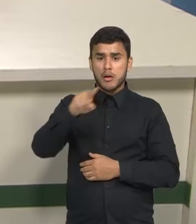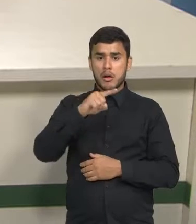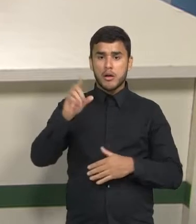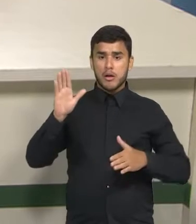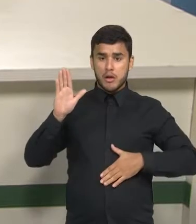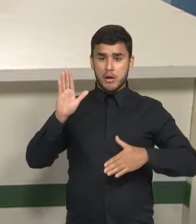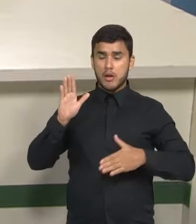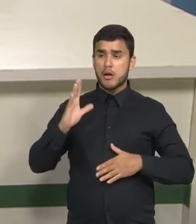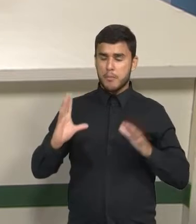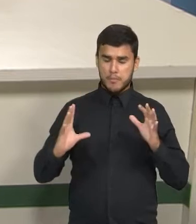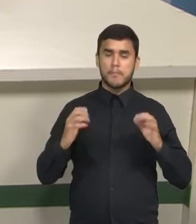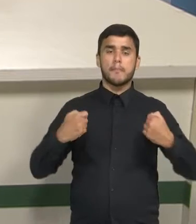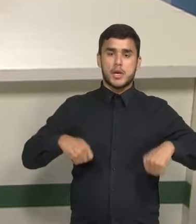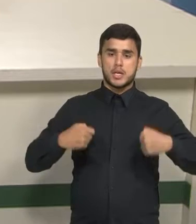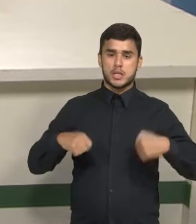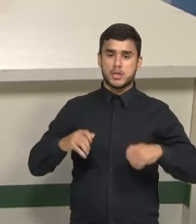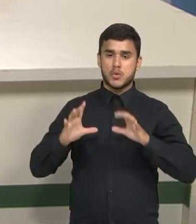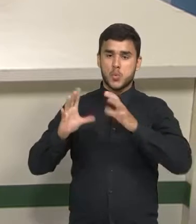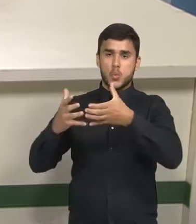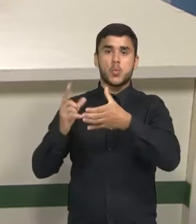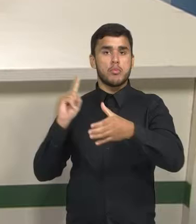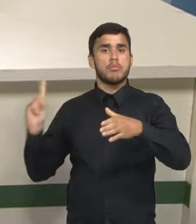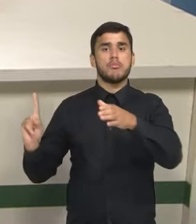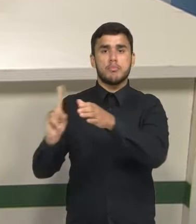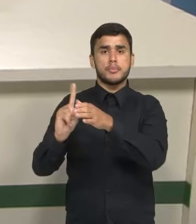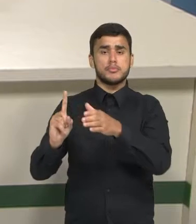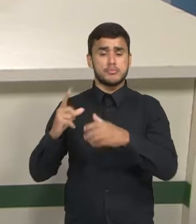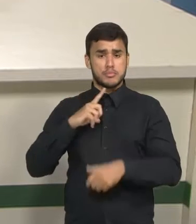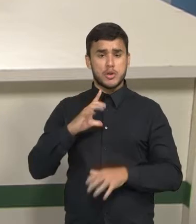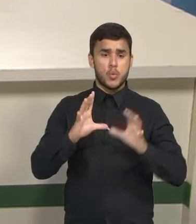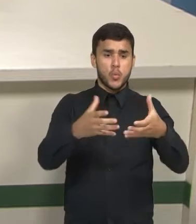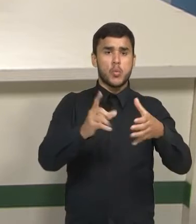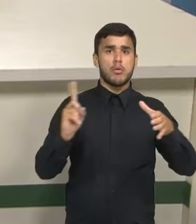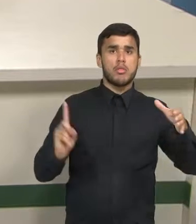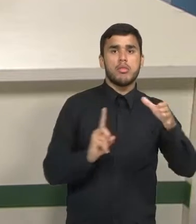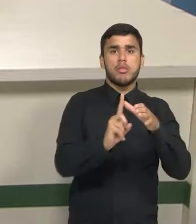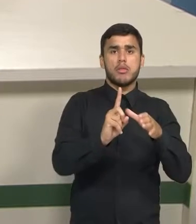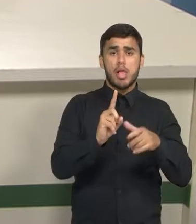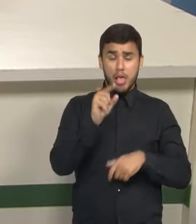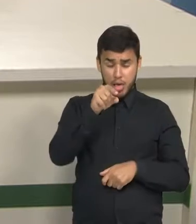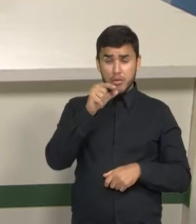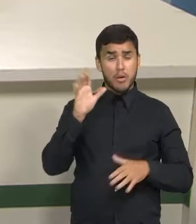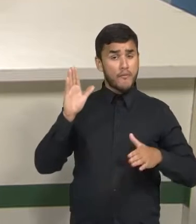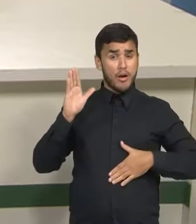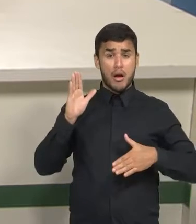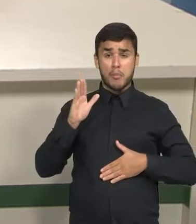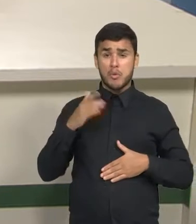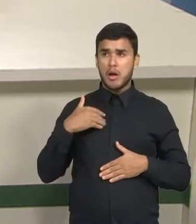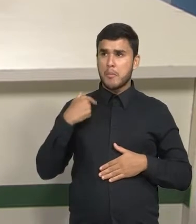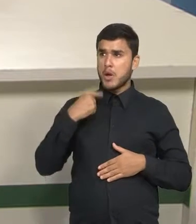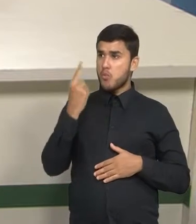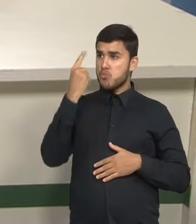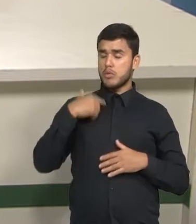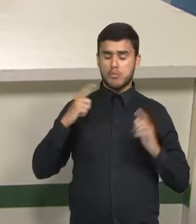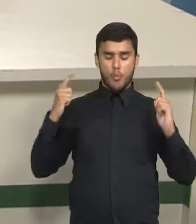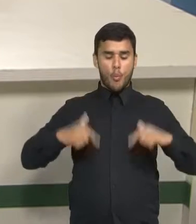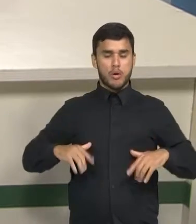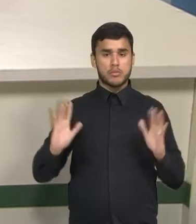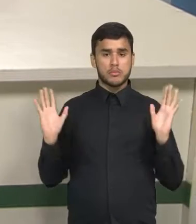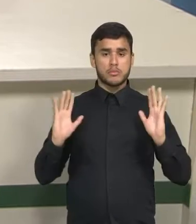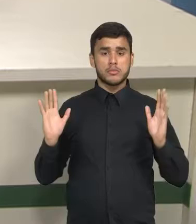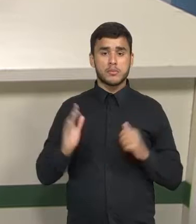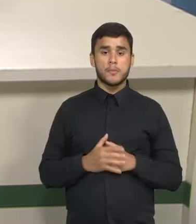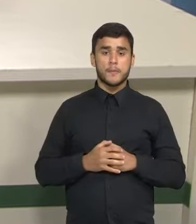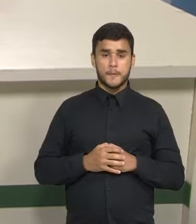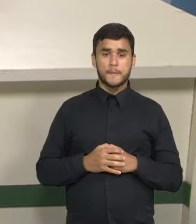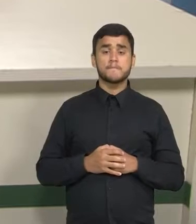por obrigação estar ligado a uma das 4 principais facções. Pronto. Deixa eu só lhe interromper. A gente pode dizer... Outra pergunta você